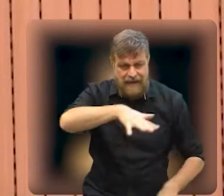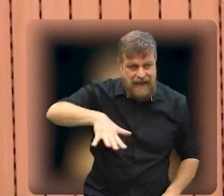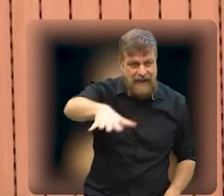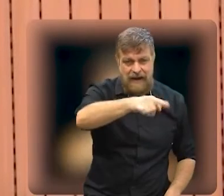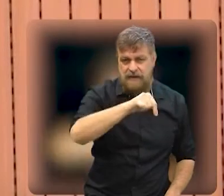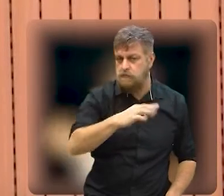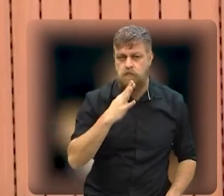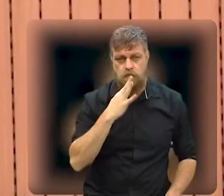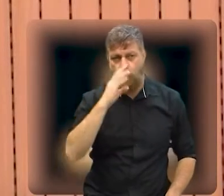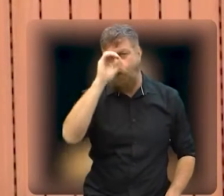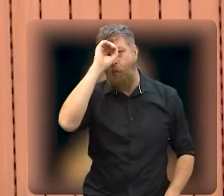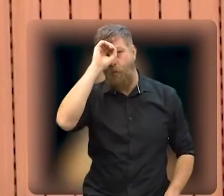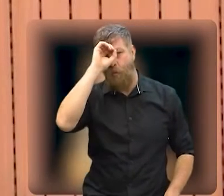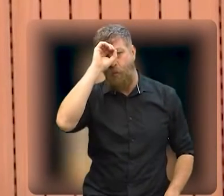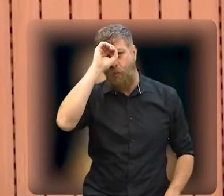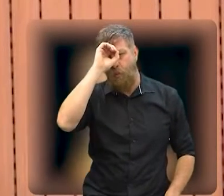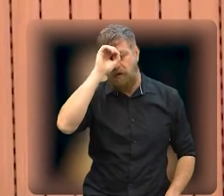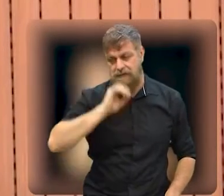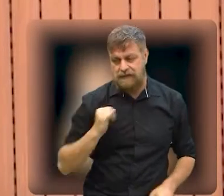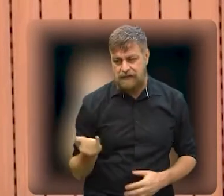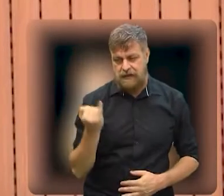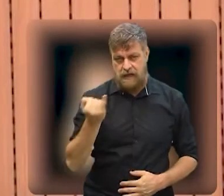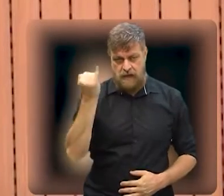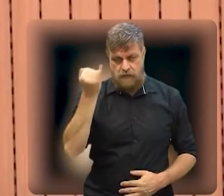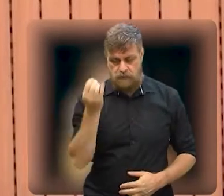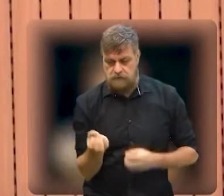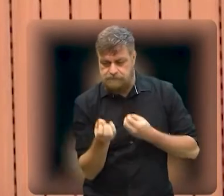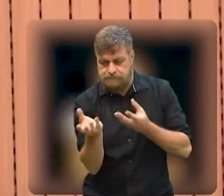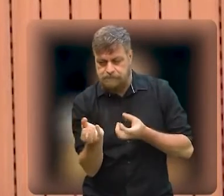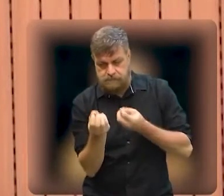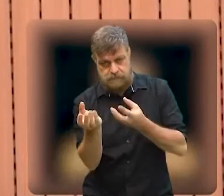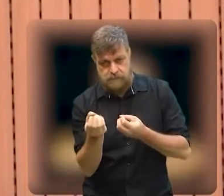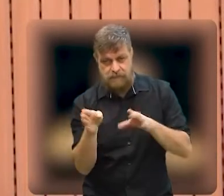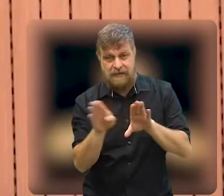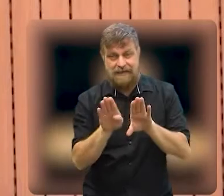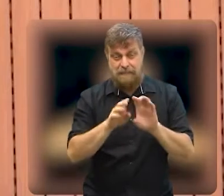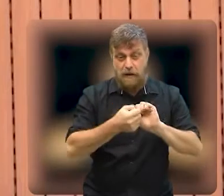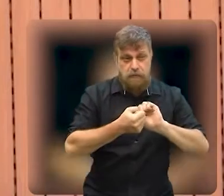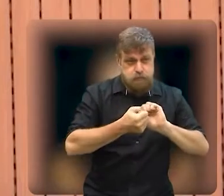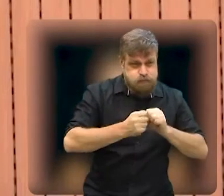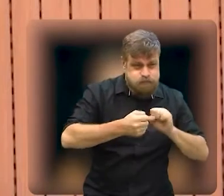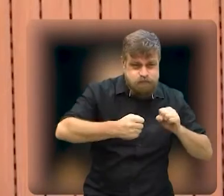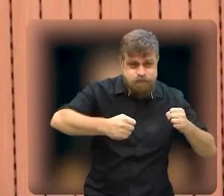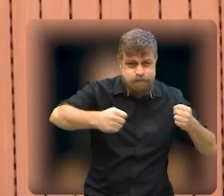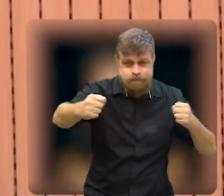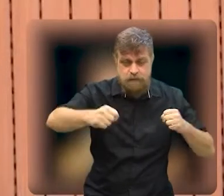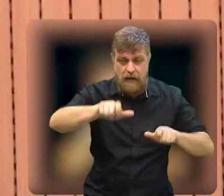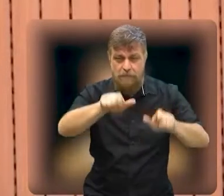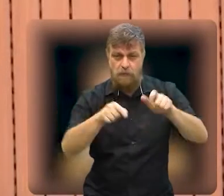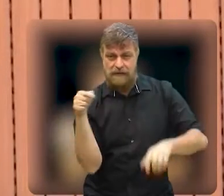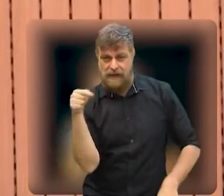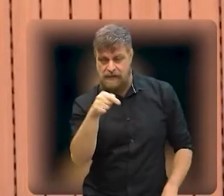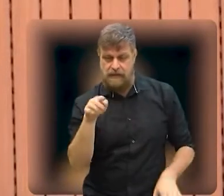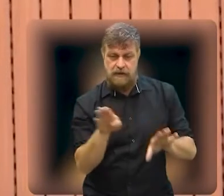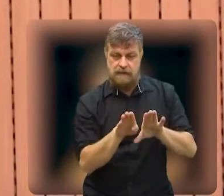território do Campo Grande não conhece o Instituto Federal. Então, assim, a importância da divulgação, da sua ampliação, que a população daquele